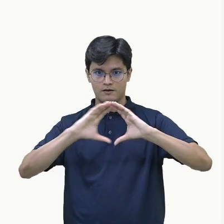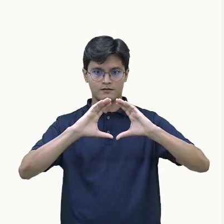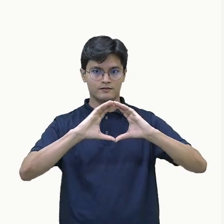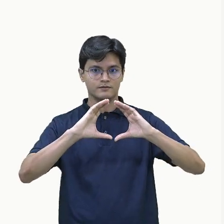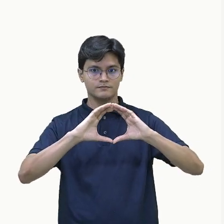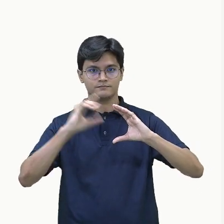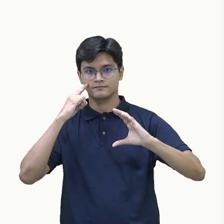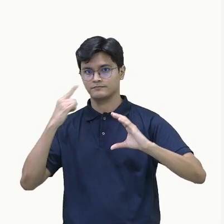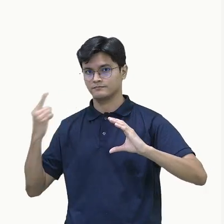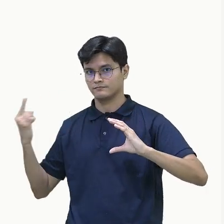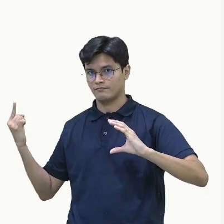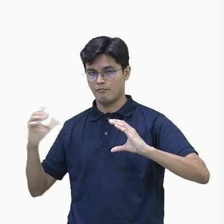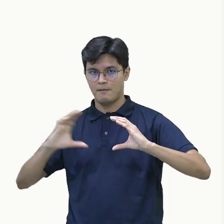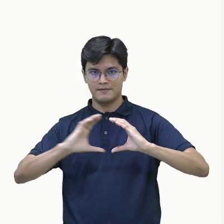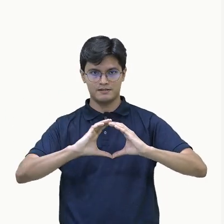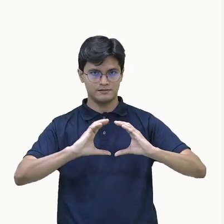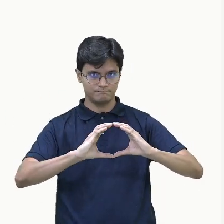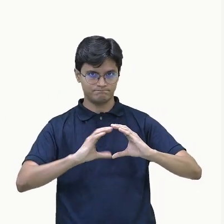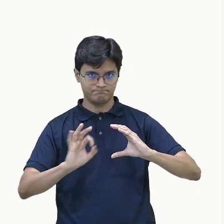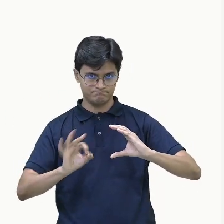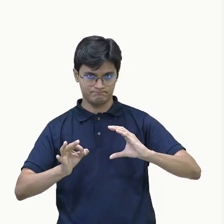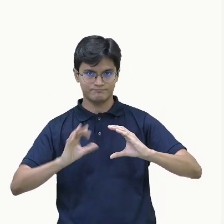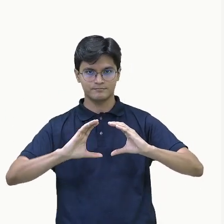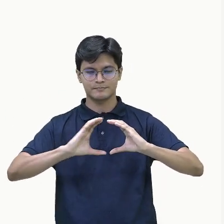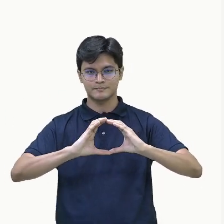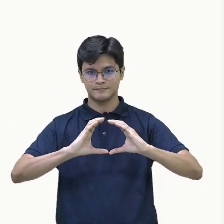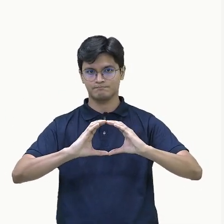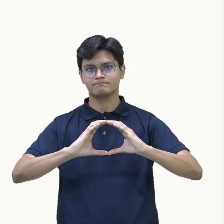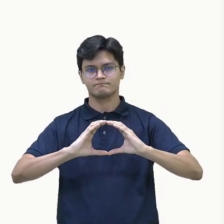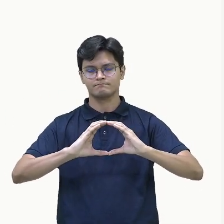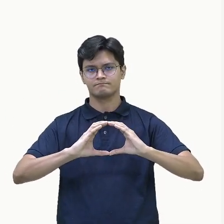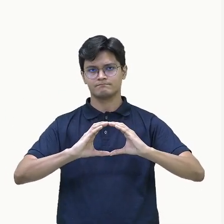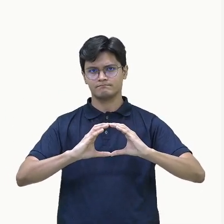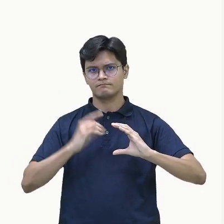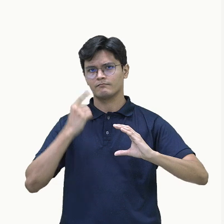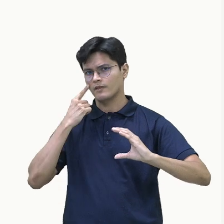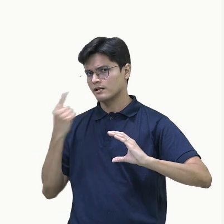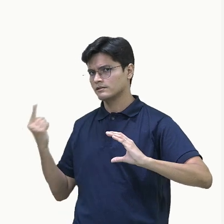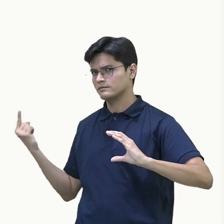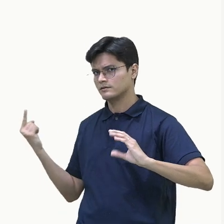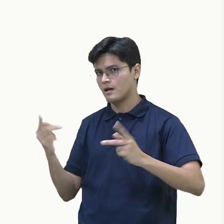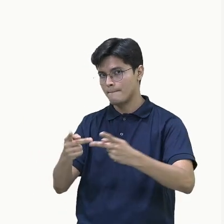Temos comigo aqui uma pizza, certo? Essa pizza,